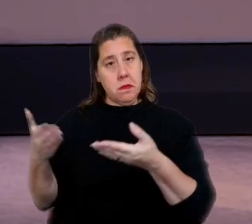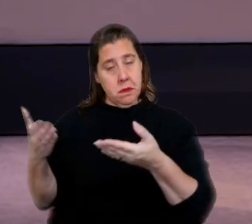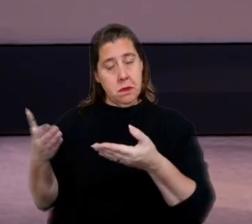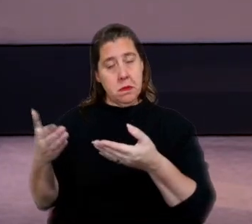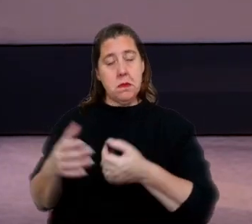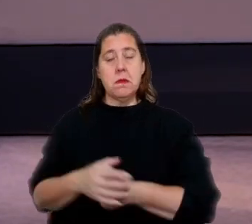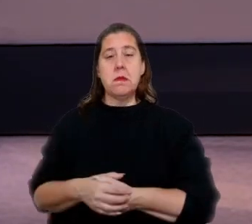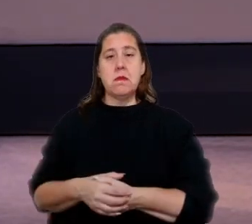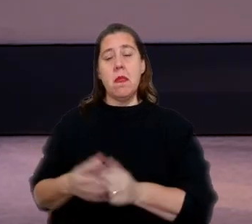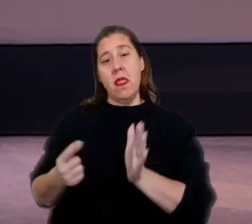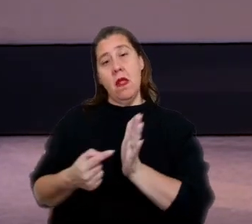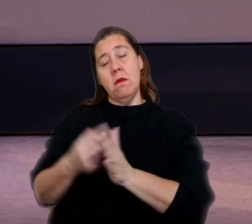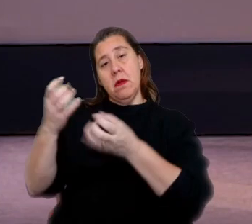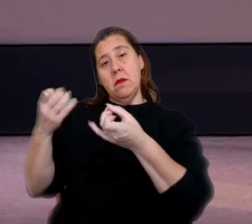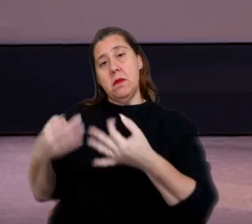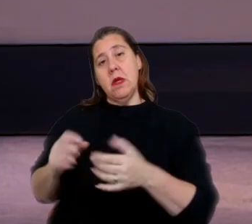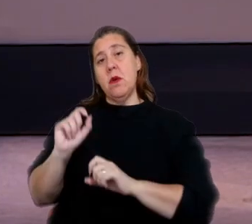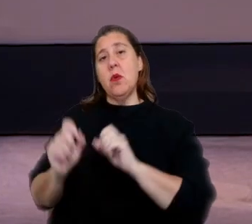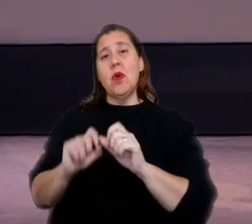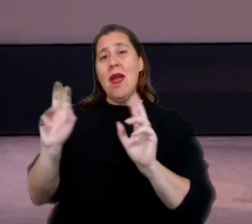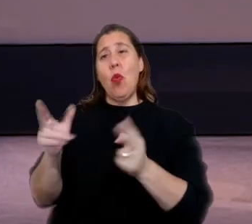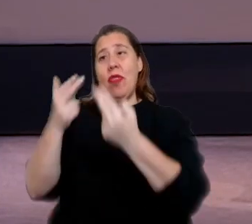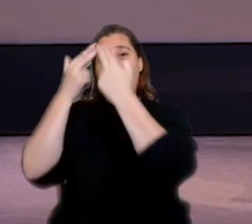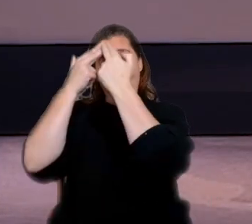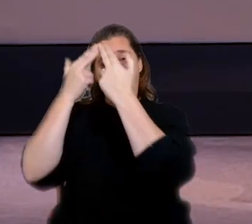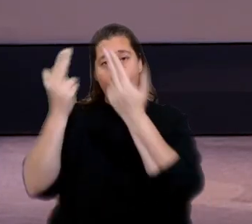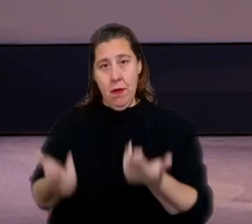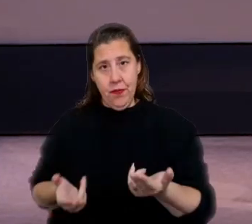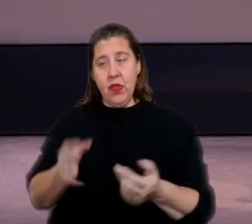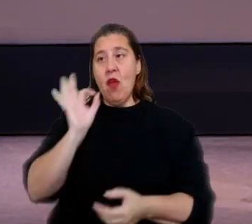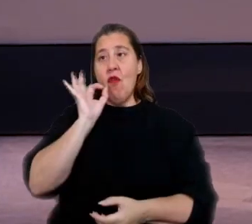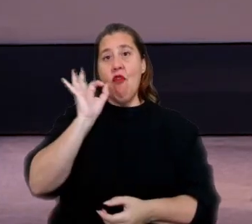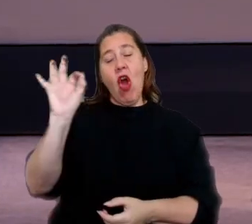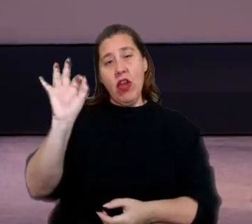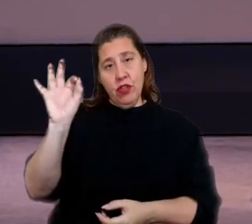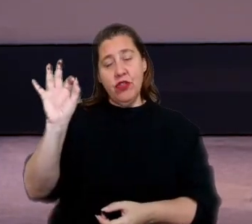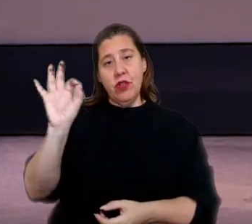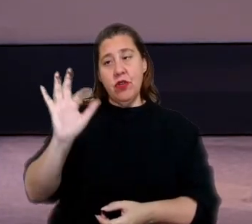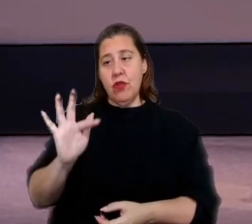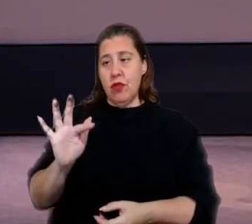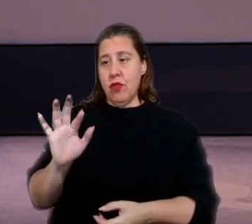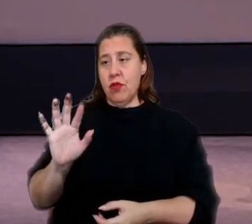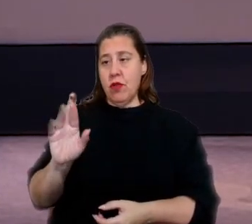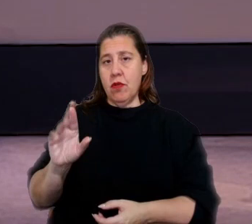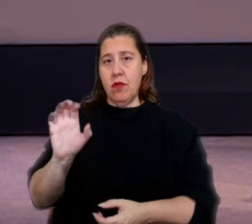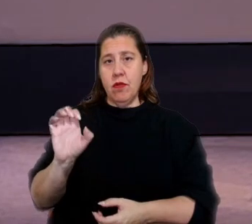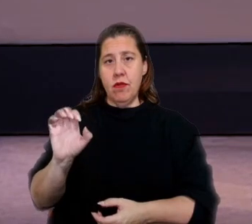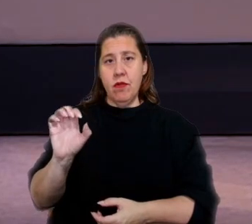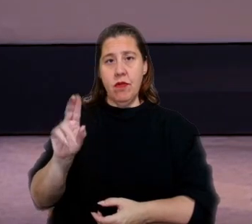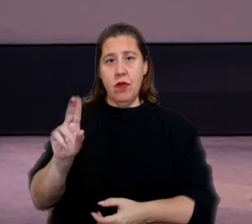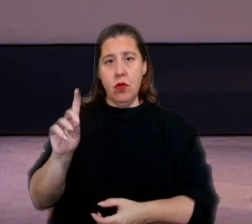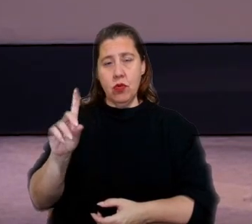Eu vou falar, primeiro eu queria falar para vocês o que, que é um trauma, né, então o Freud define trauma como